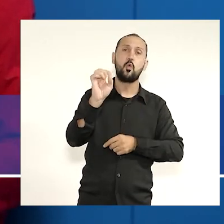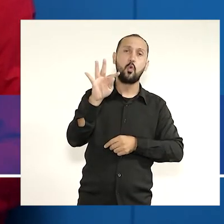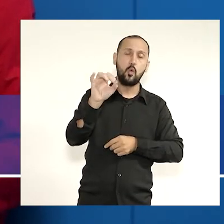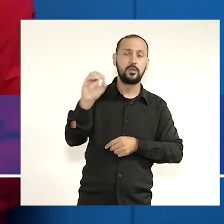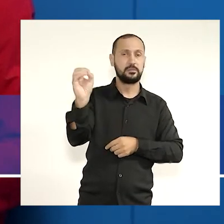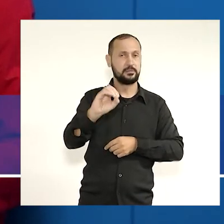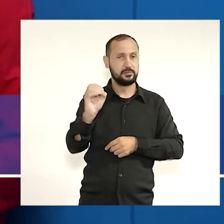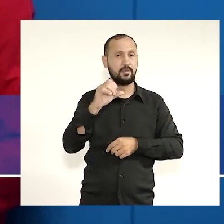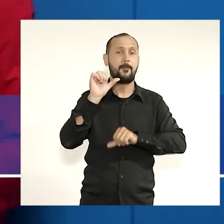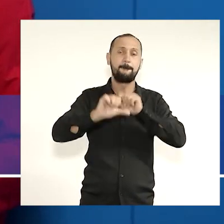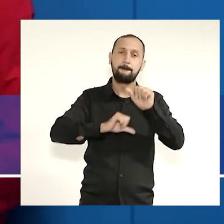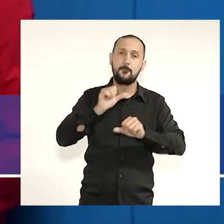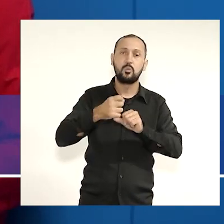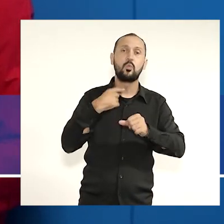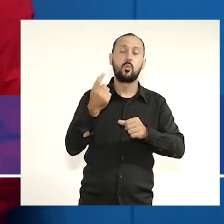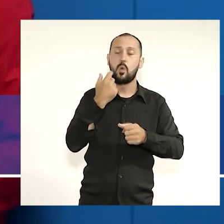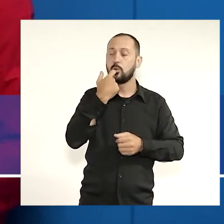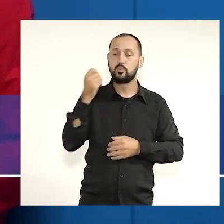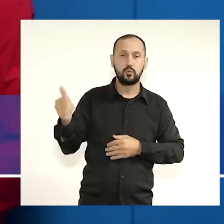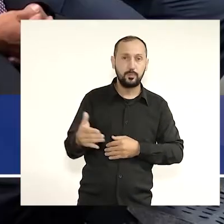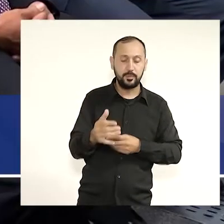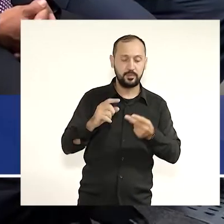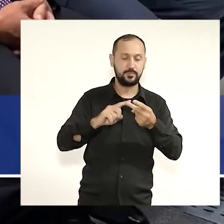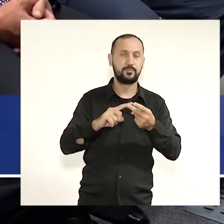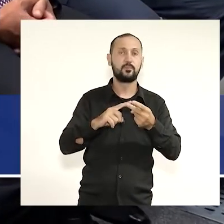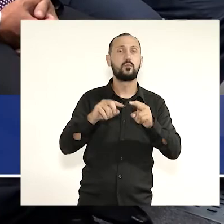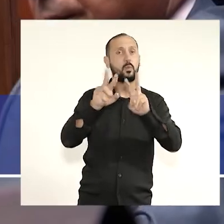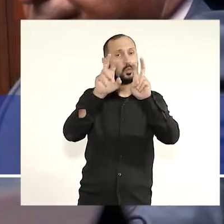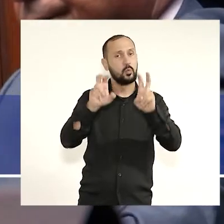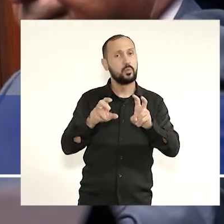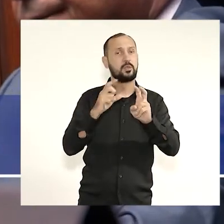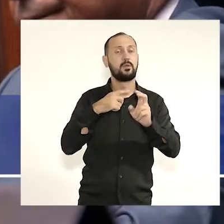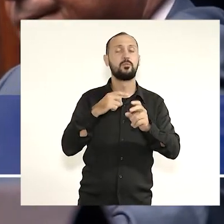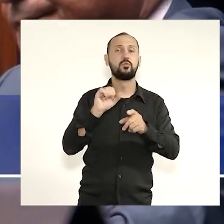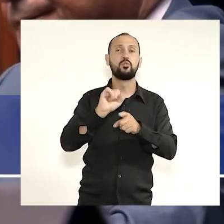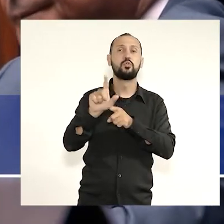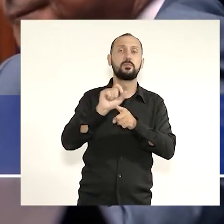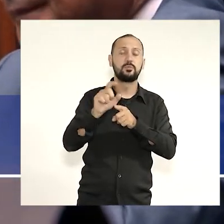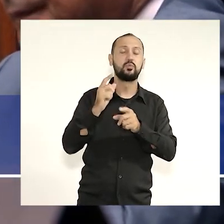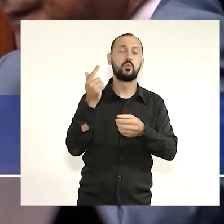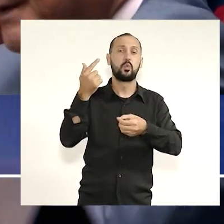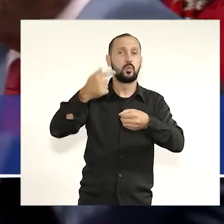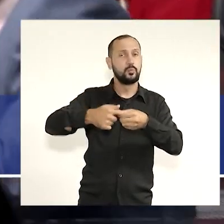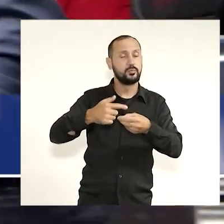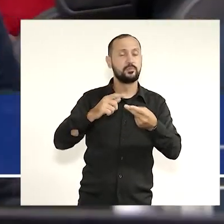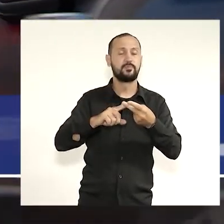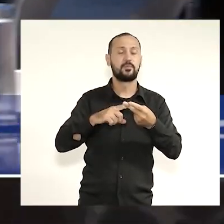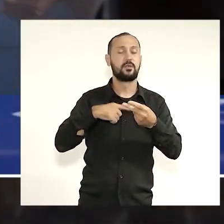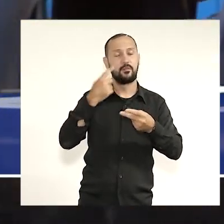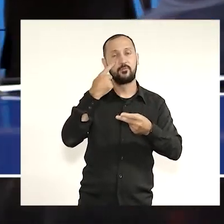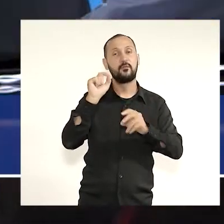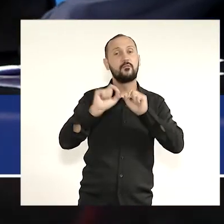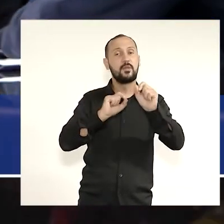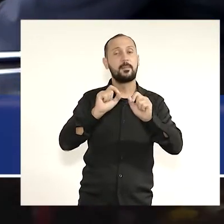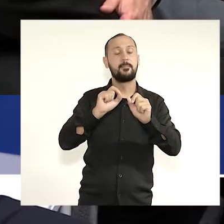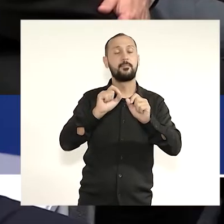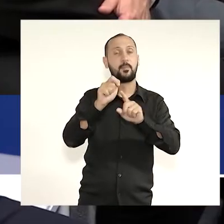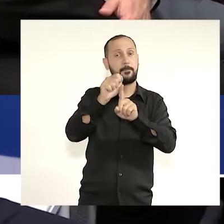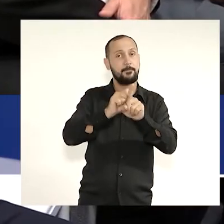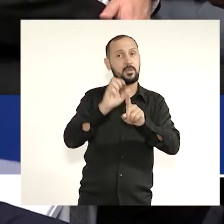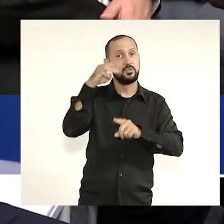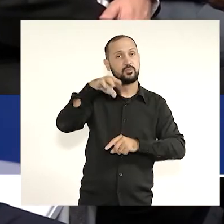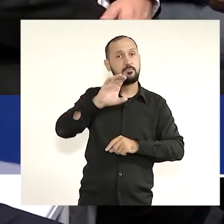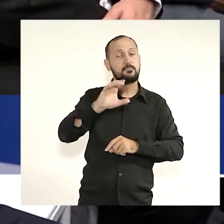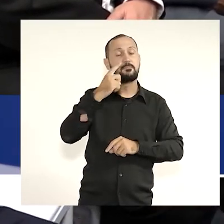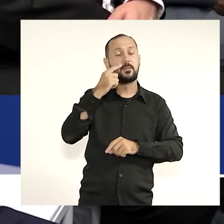zero, avaliando mudanças nas medidas dos peixes, alterações de ordem tributária nos combustíveis e prepara para março o lançamento de um